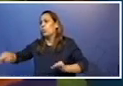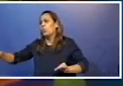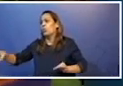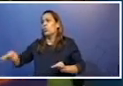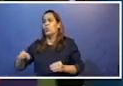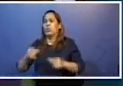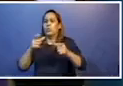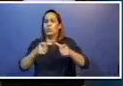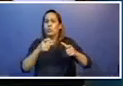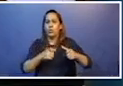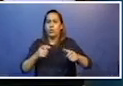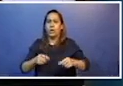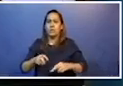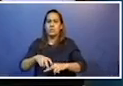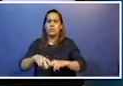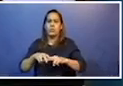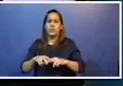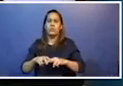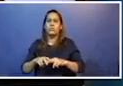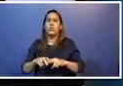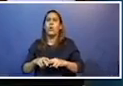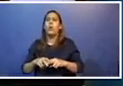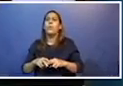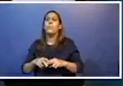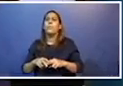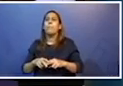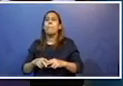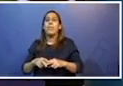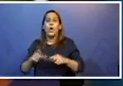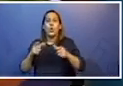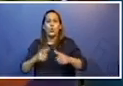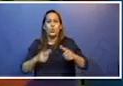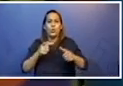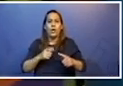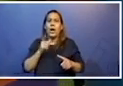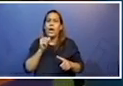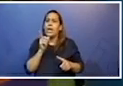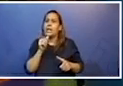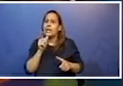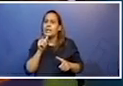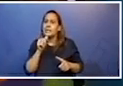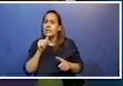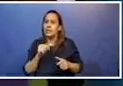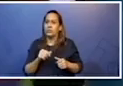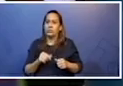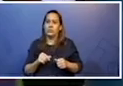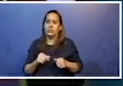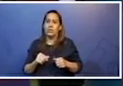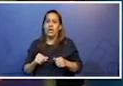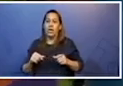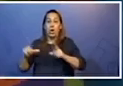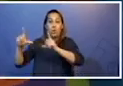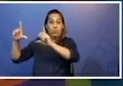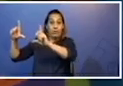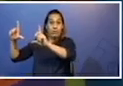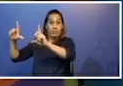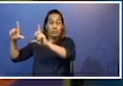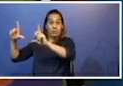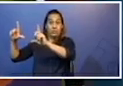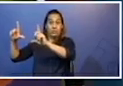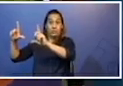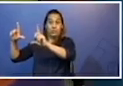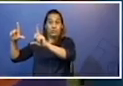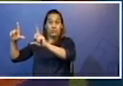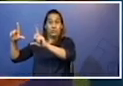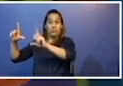Por isso, o Cerrado é chamado de berço das águas. Olha que bonito. Essa aqui é uma imagem do Parque